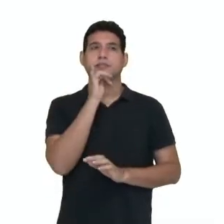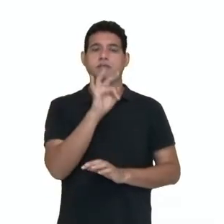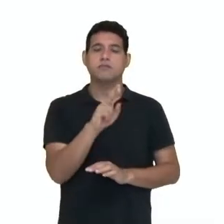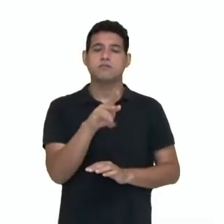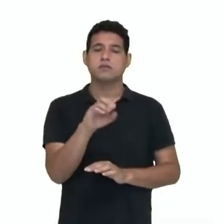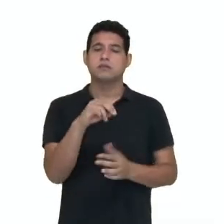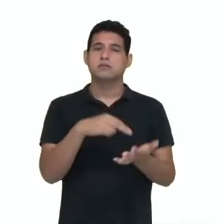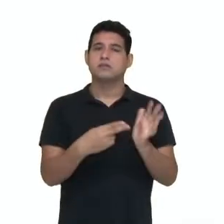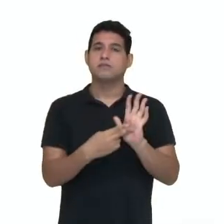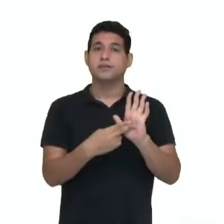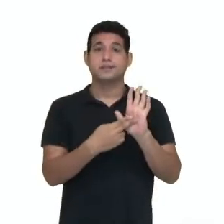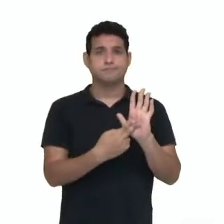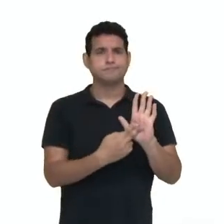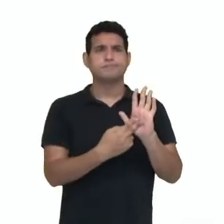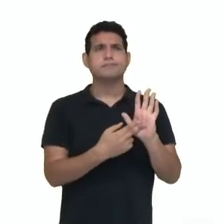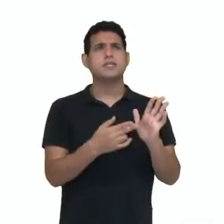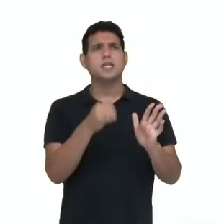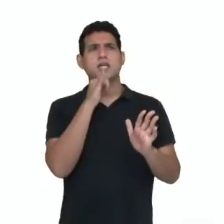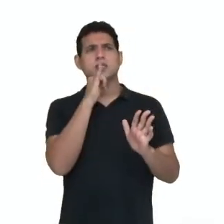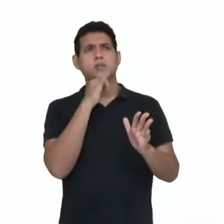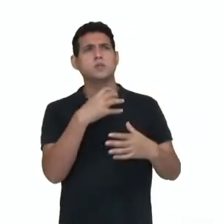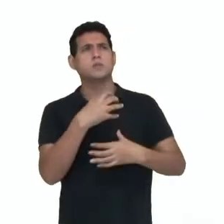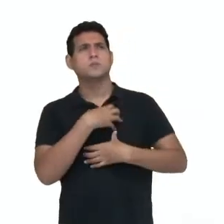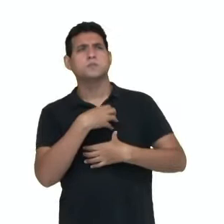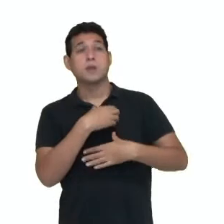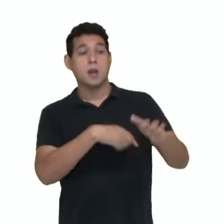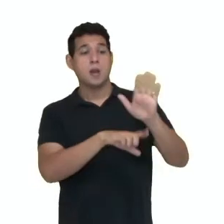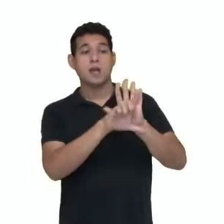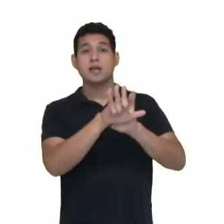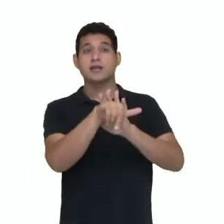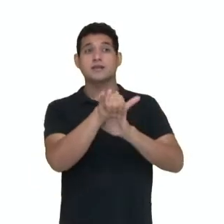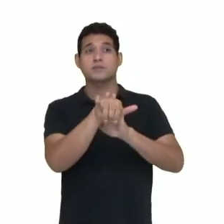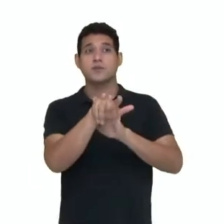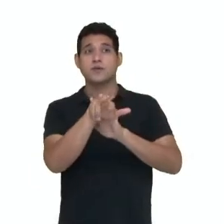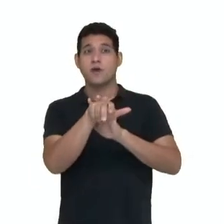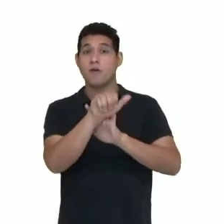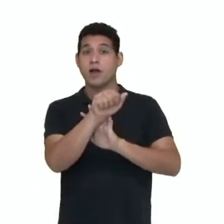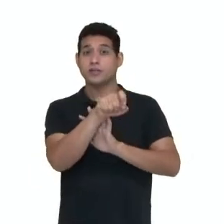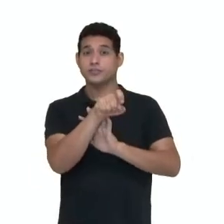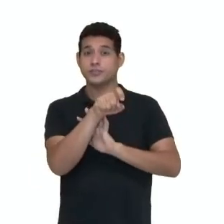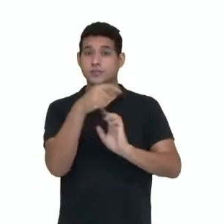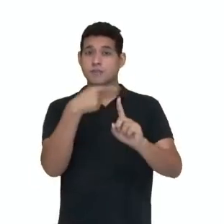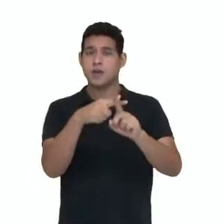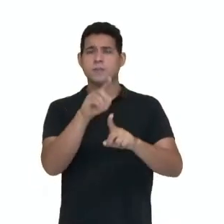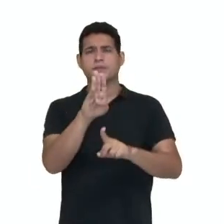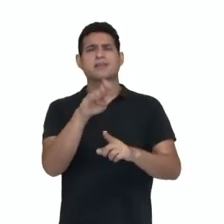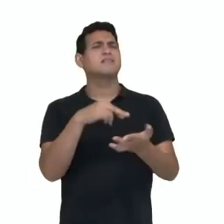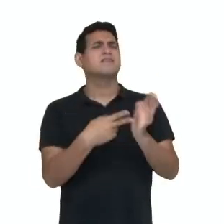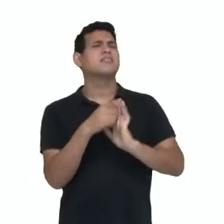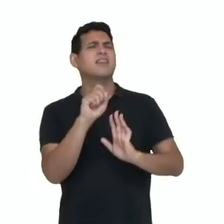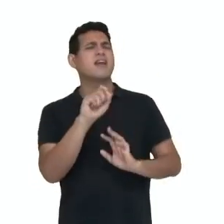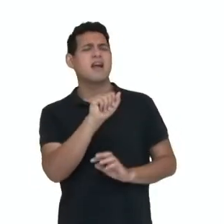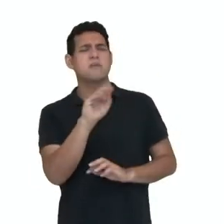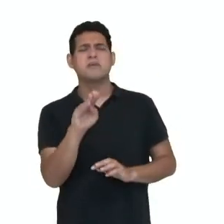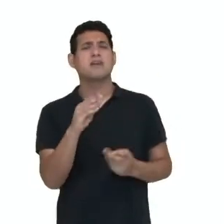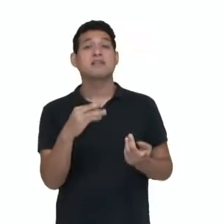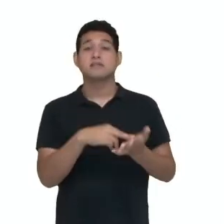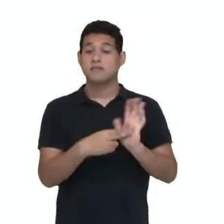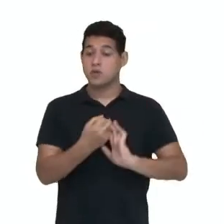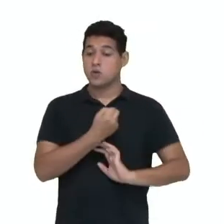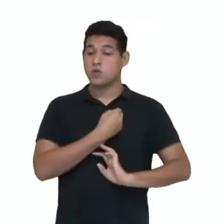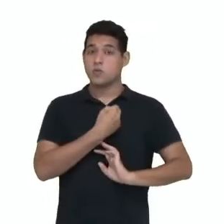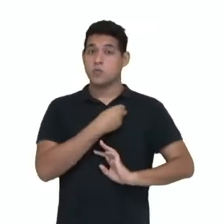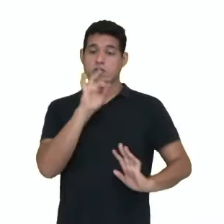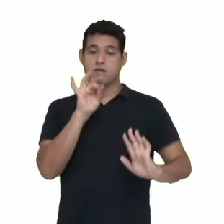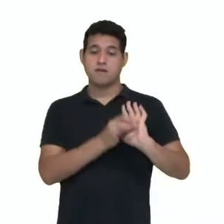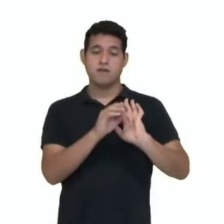dada pela lei, pelo tipão y igual a x mais b. Onde quem são a e b? Números